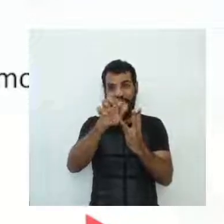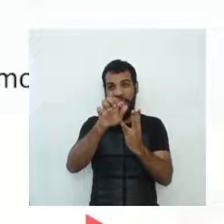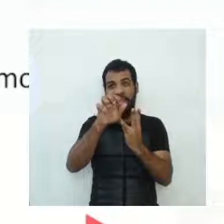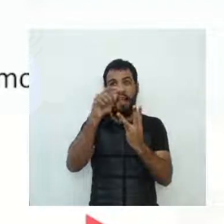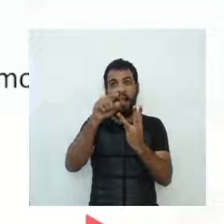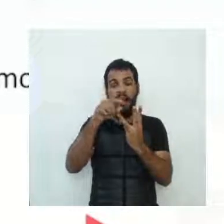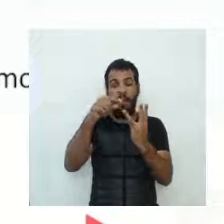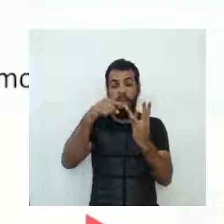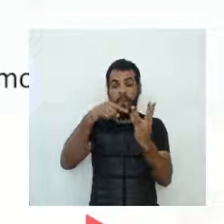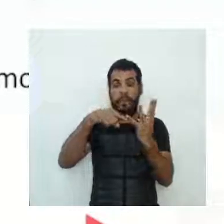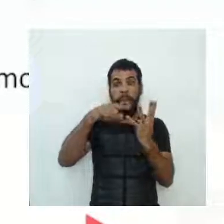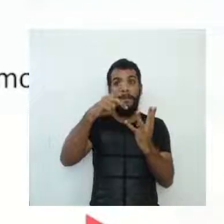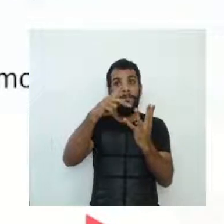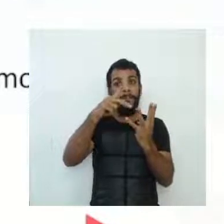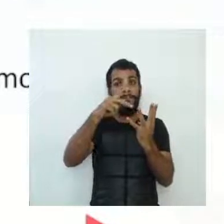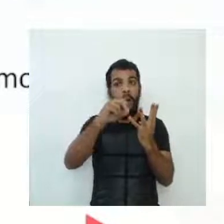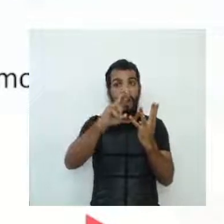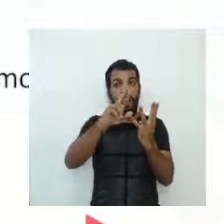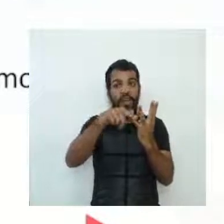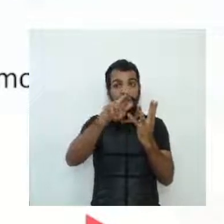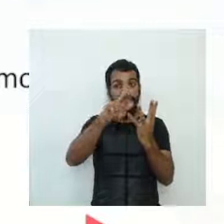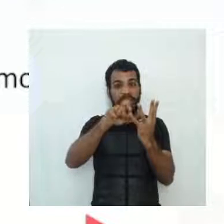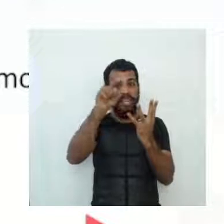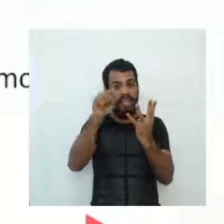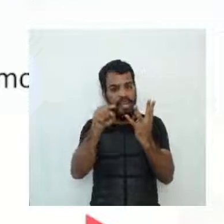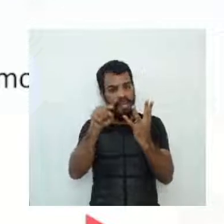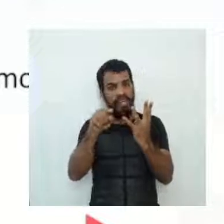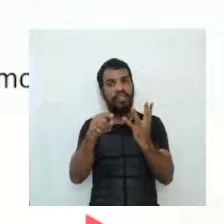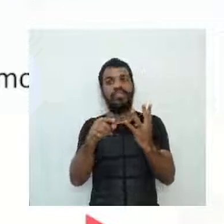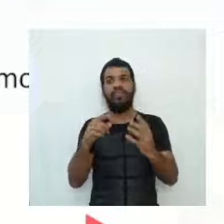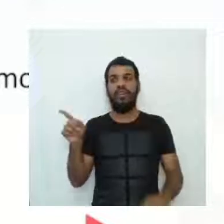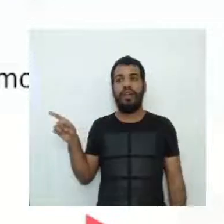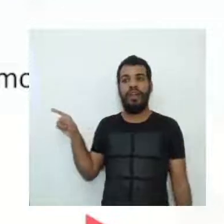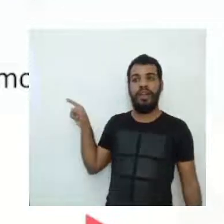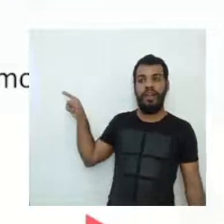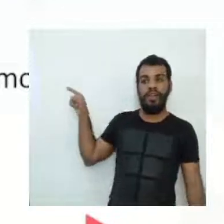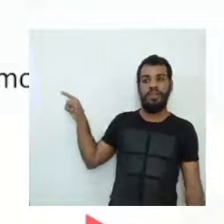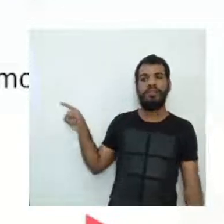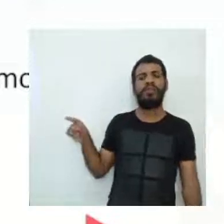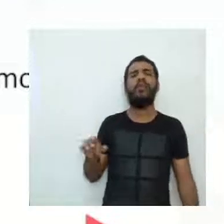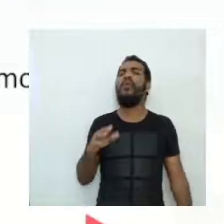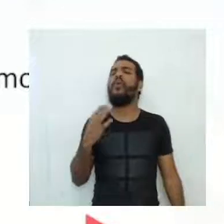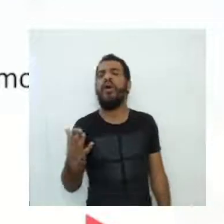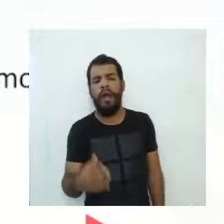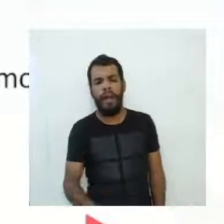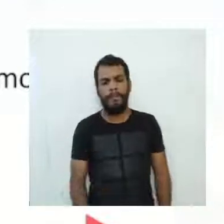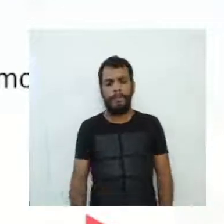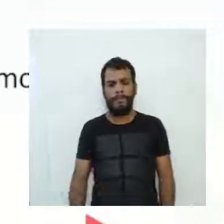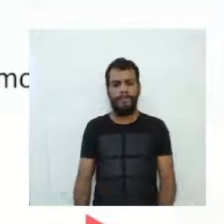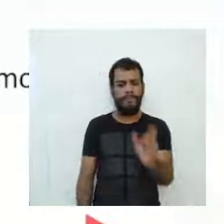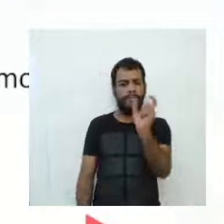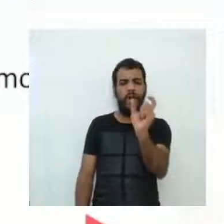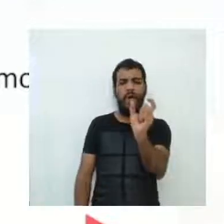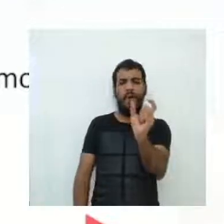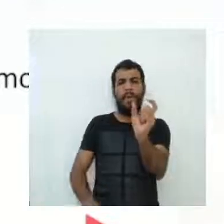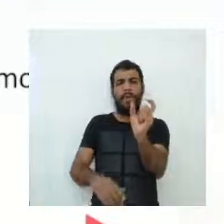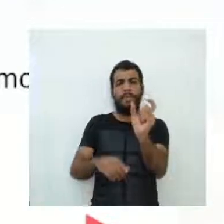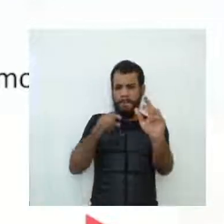de substantivação da palavra ou derivação imprópria. A gente transforma o porquê em